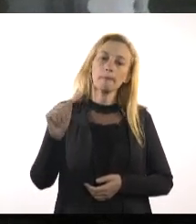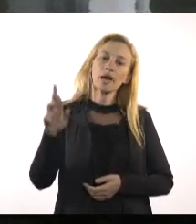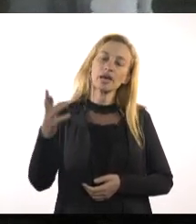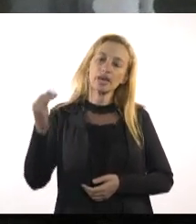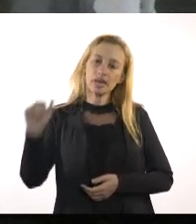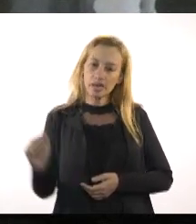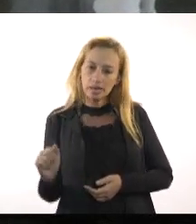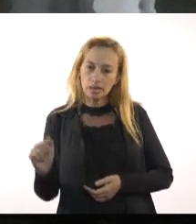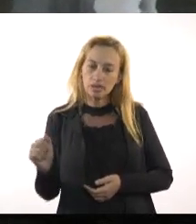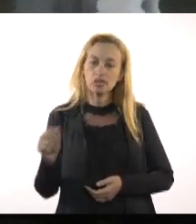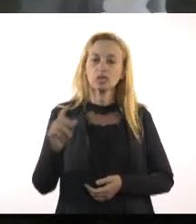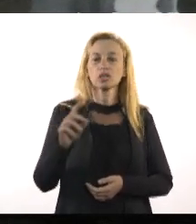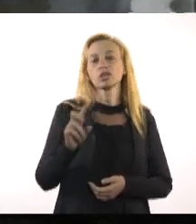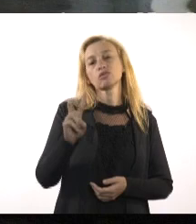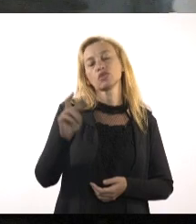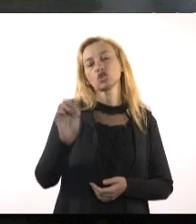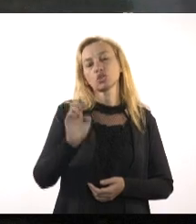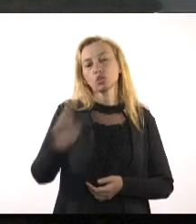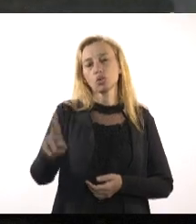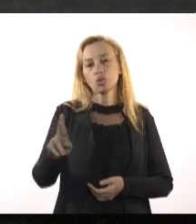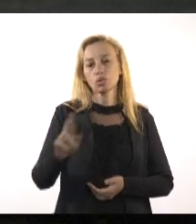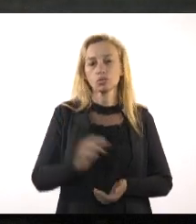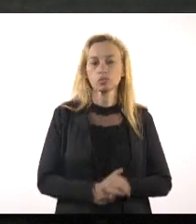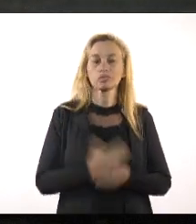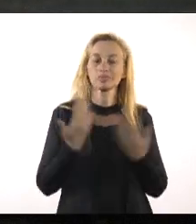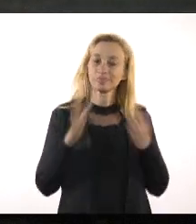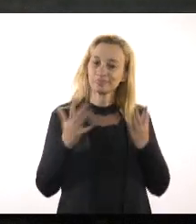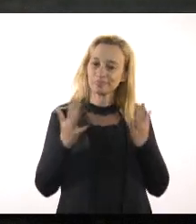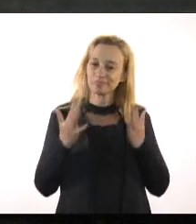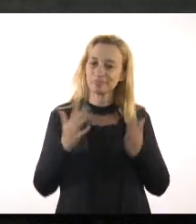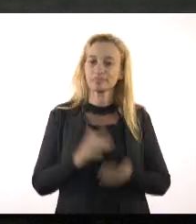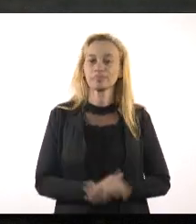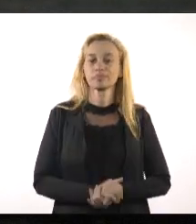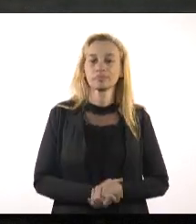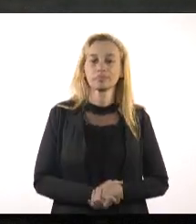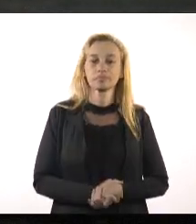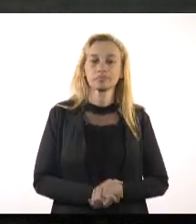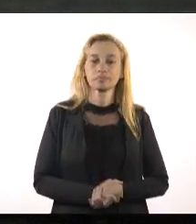Lima e Vitor Hugo Barbosa da Silva.